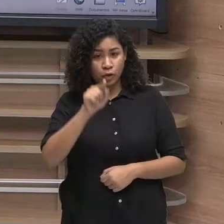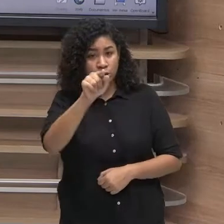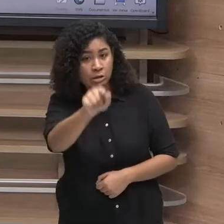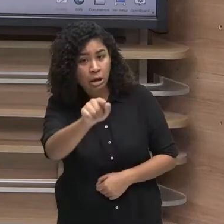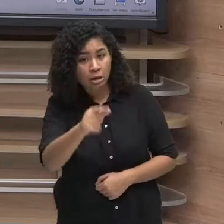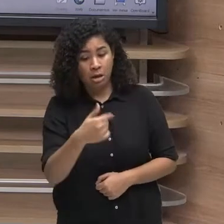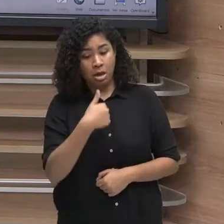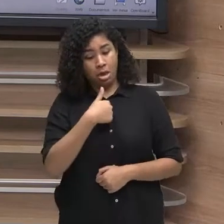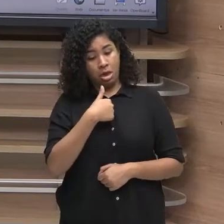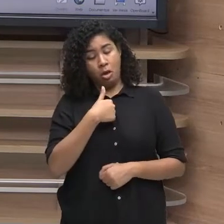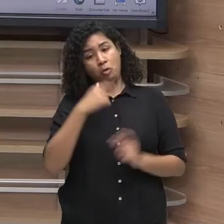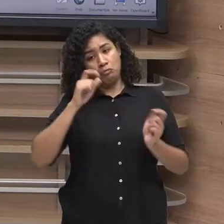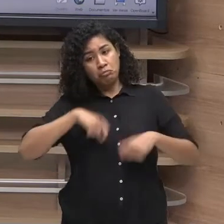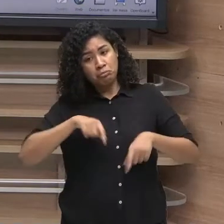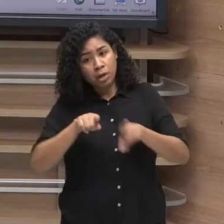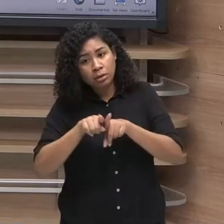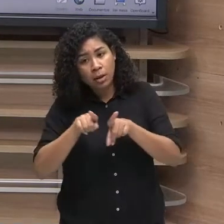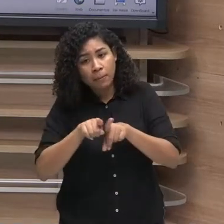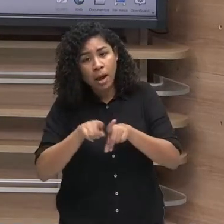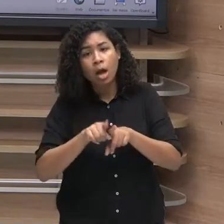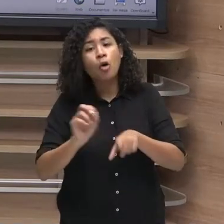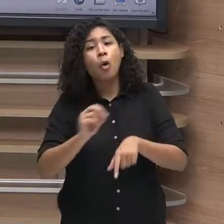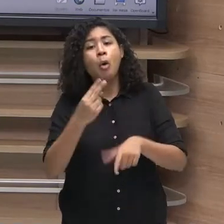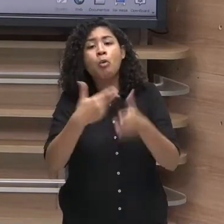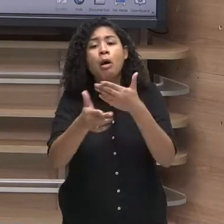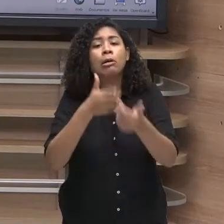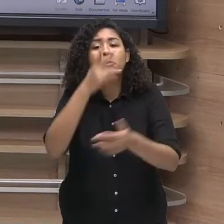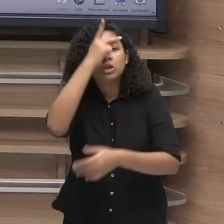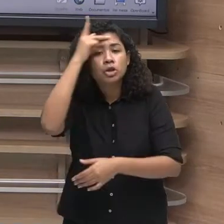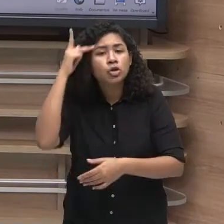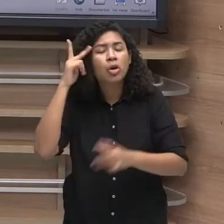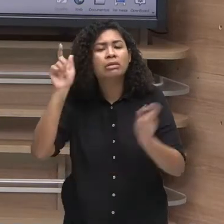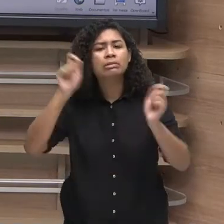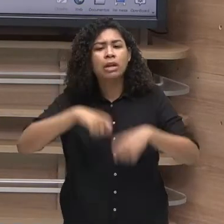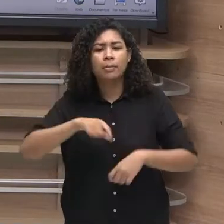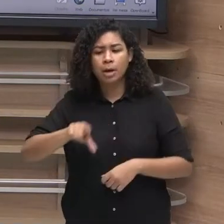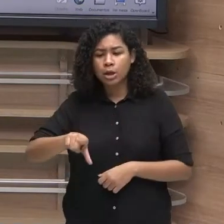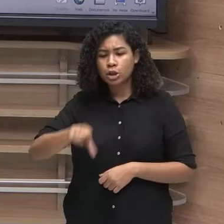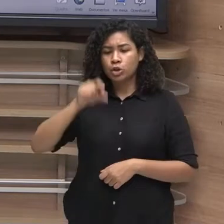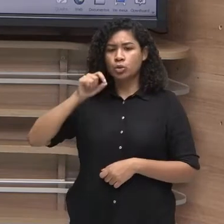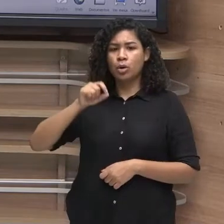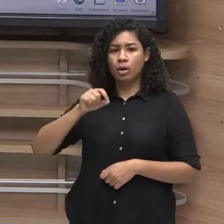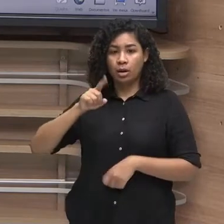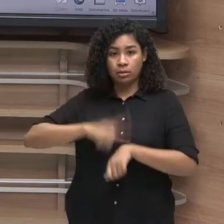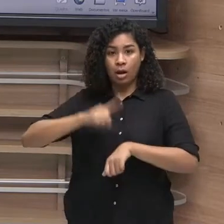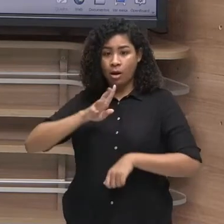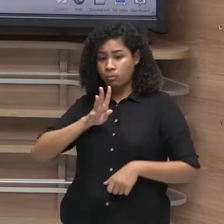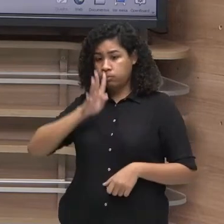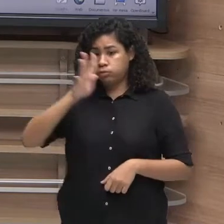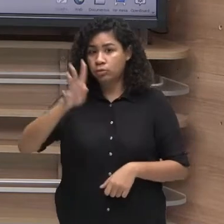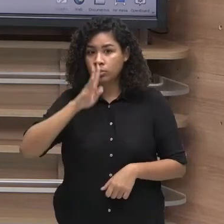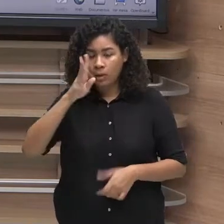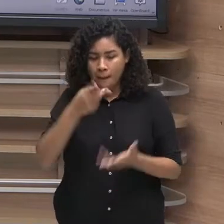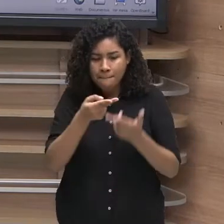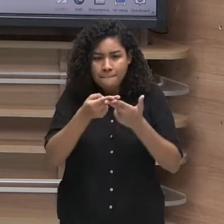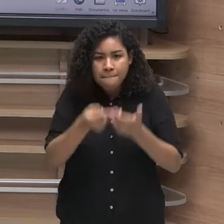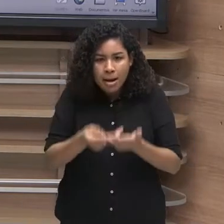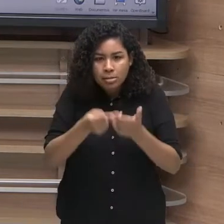eu, como qualquer um de nós, tomarmos decisões precipitadas por impaciência